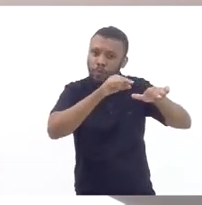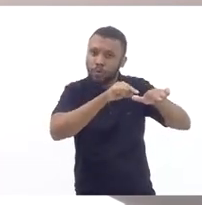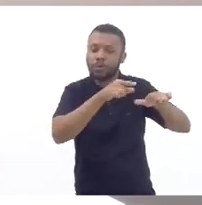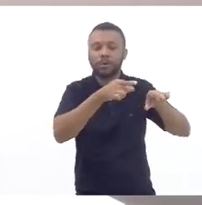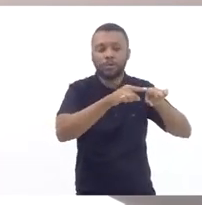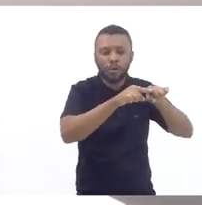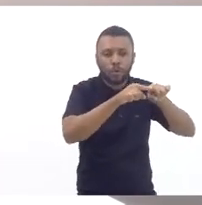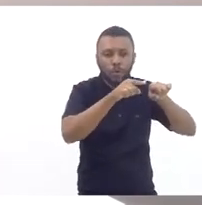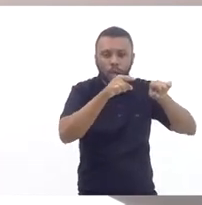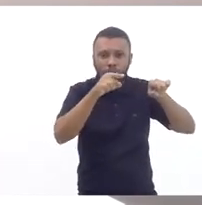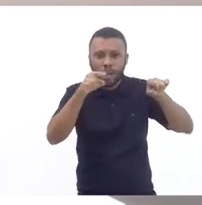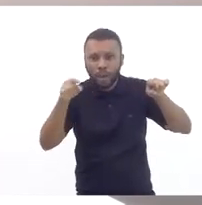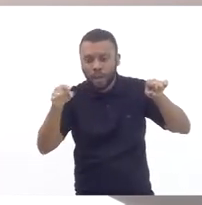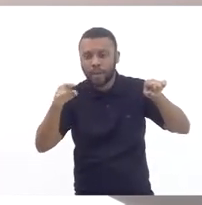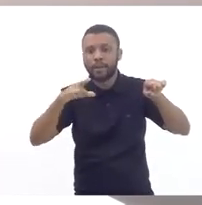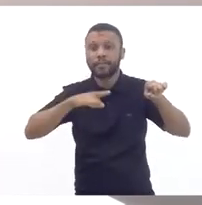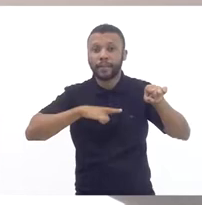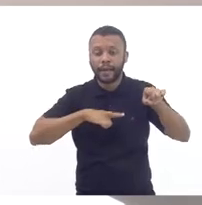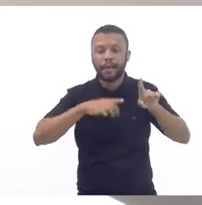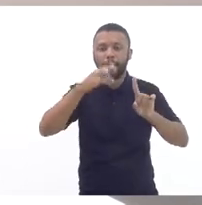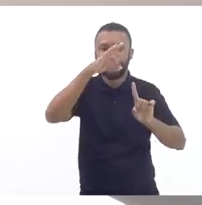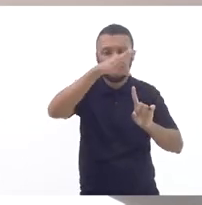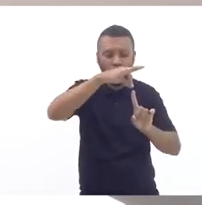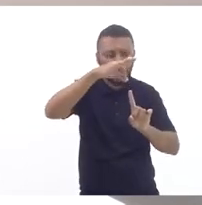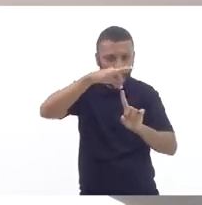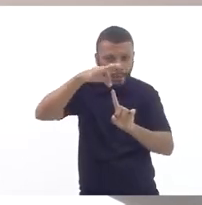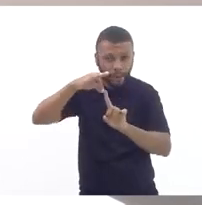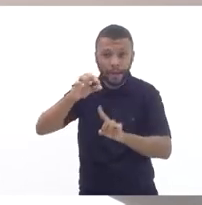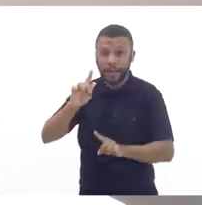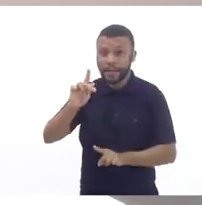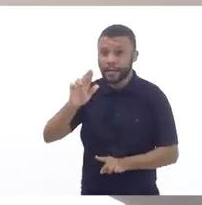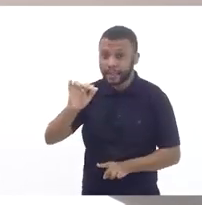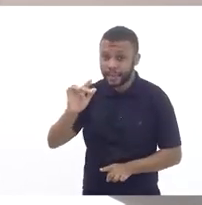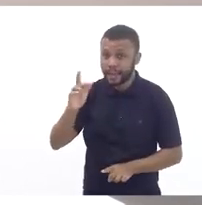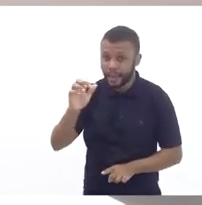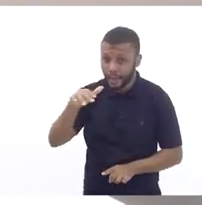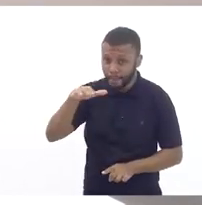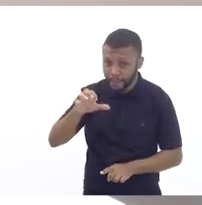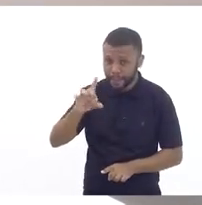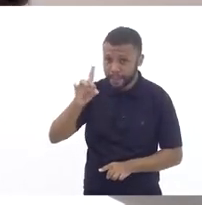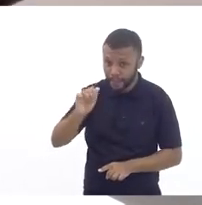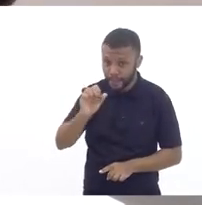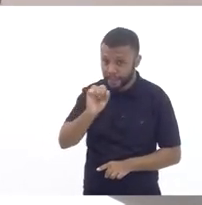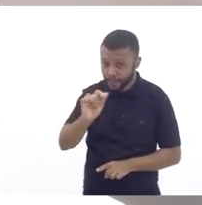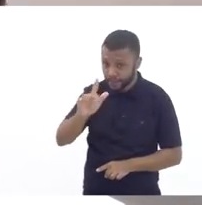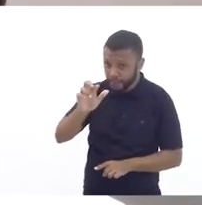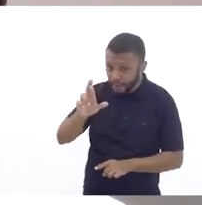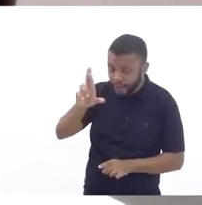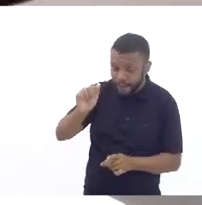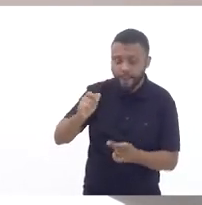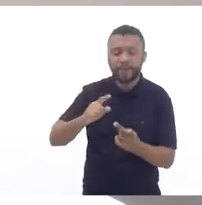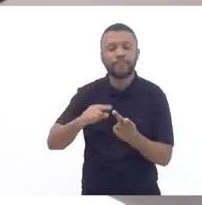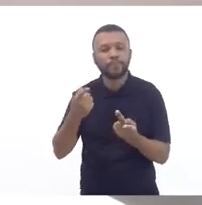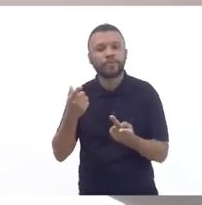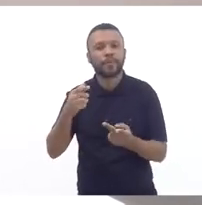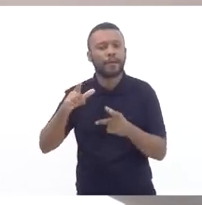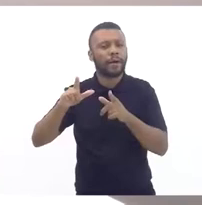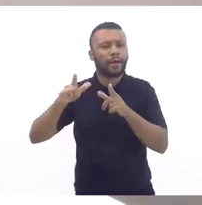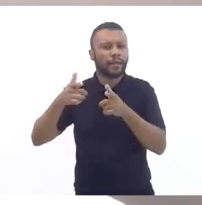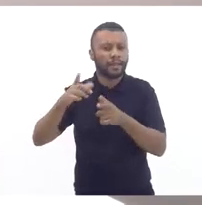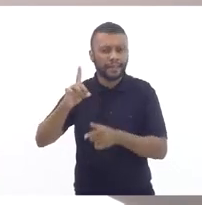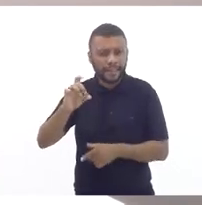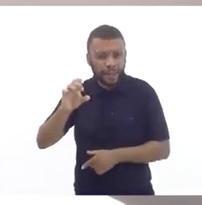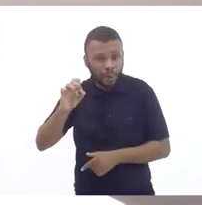duas estações, que é Guilherme da Silveira, Padre Miguel, para dar em Realengo, e depois você está aí, mais duas estações, você tem Deodoro. Se eu vi